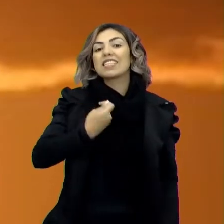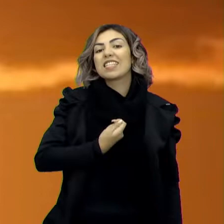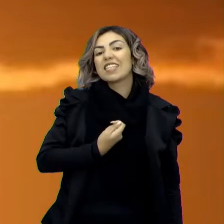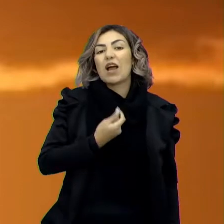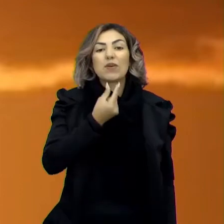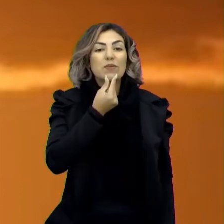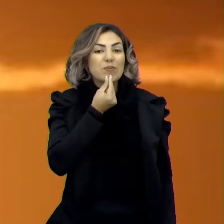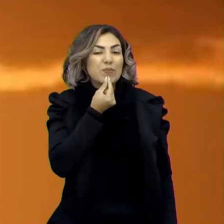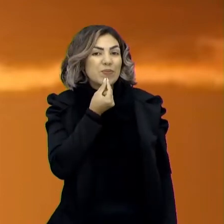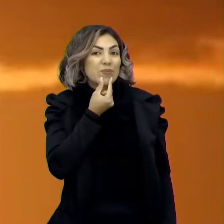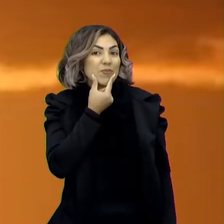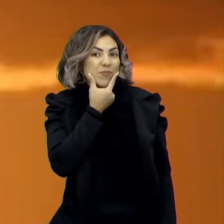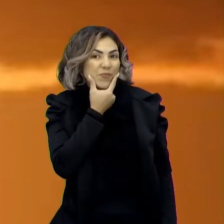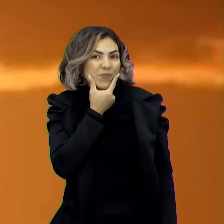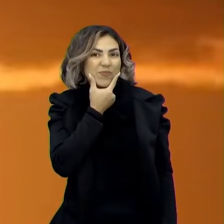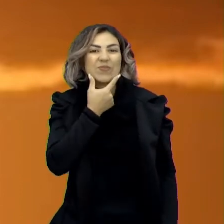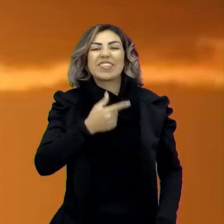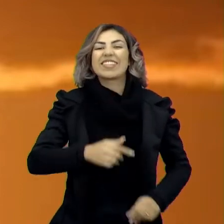ó.